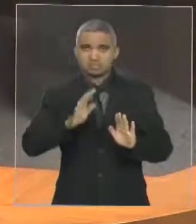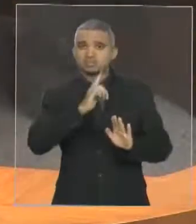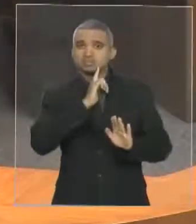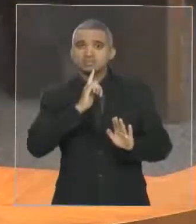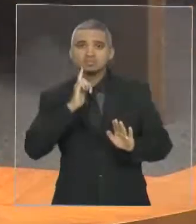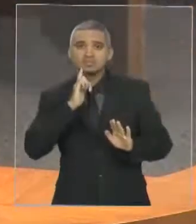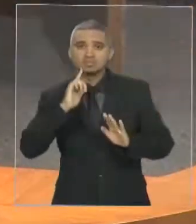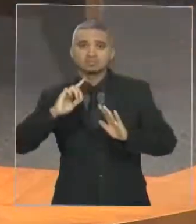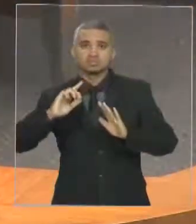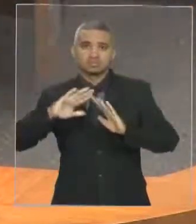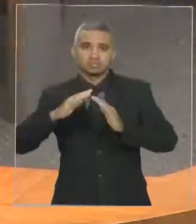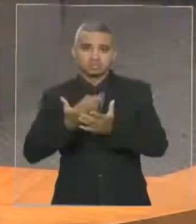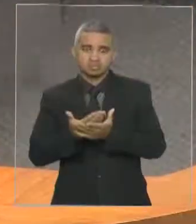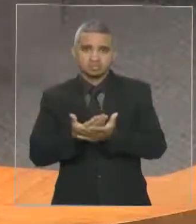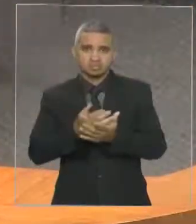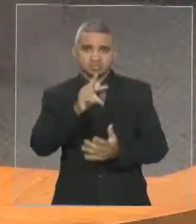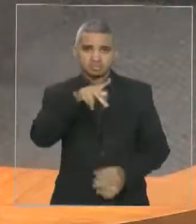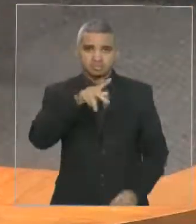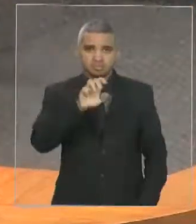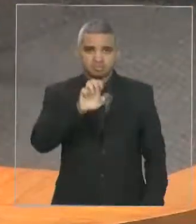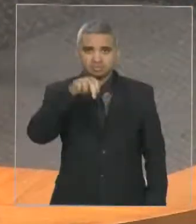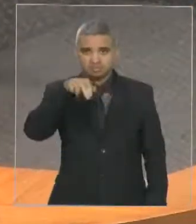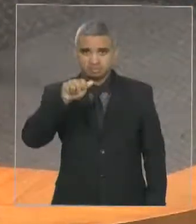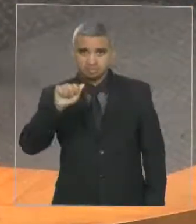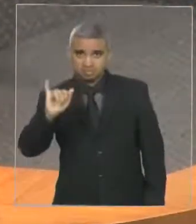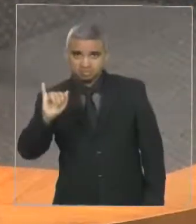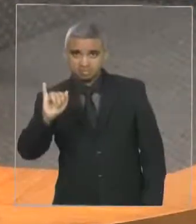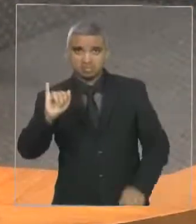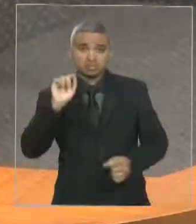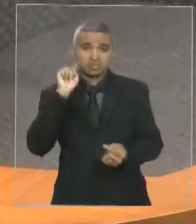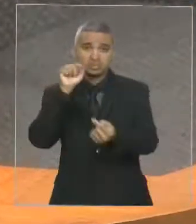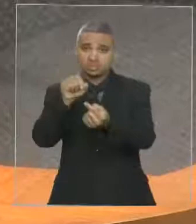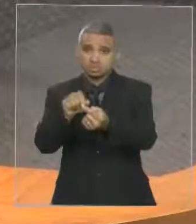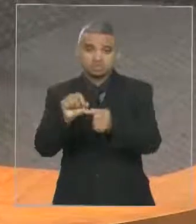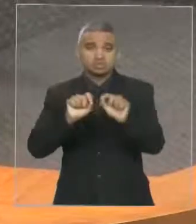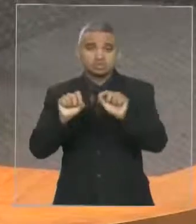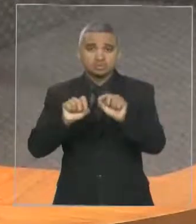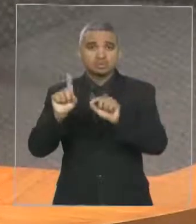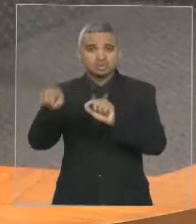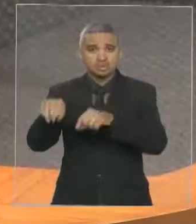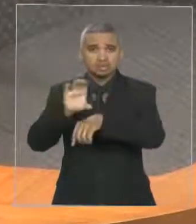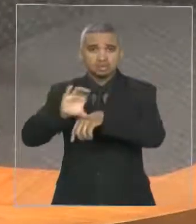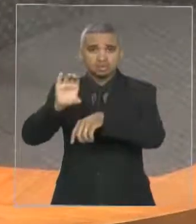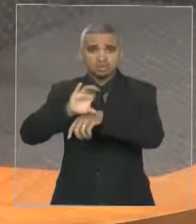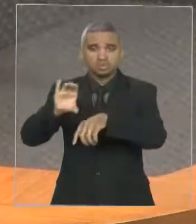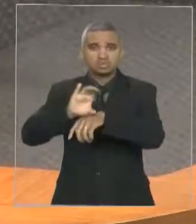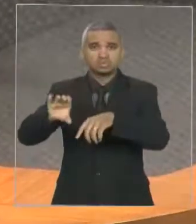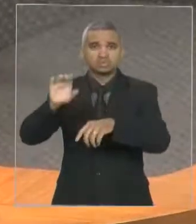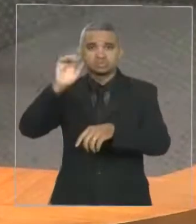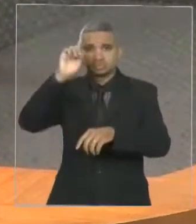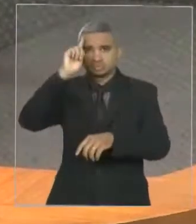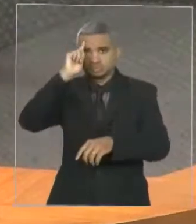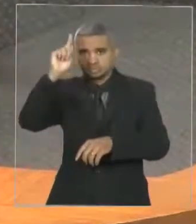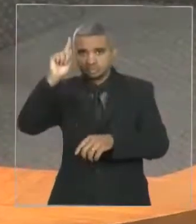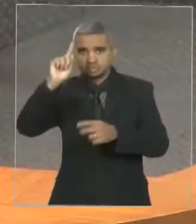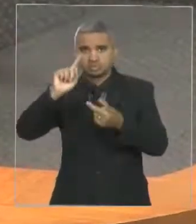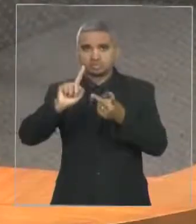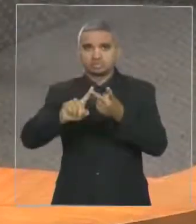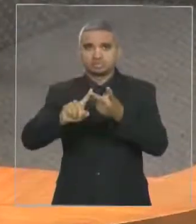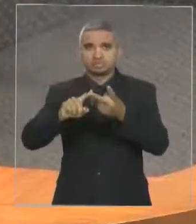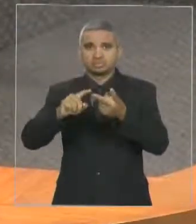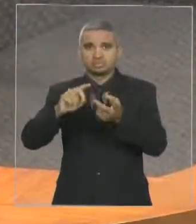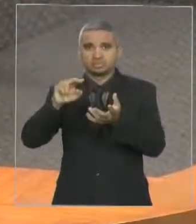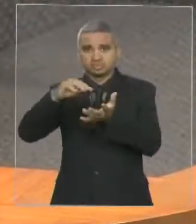como objetivo capacitar gestores, nutricionistas e conselheiros da alimentação